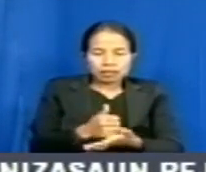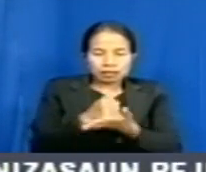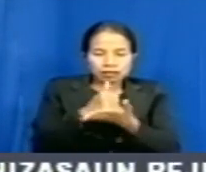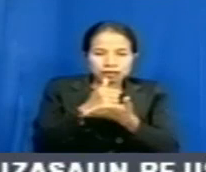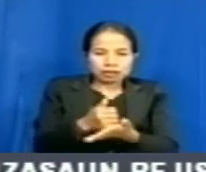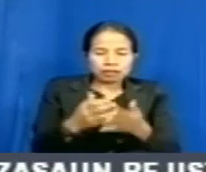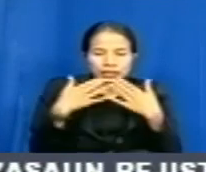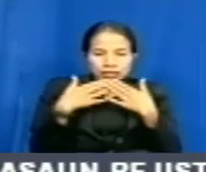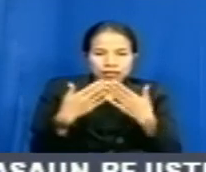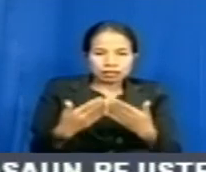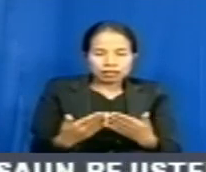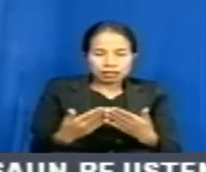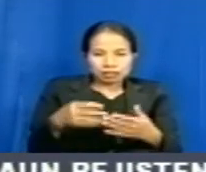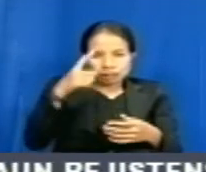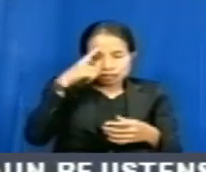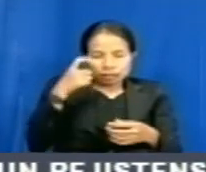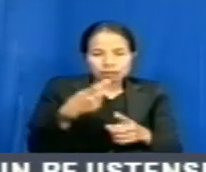ita agradece, tama